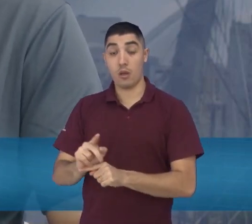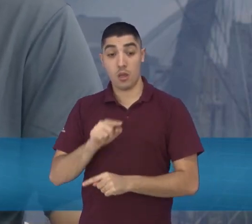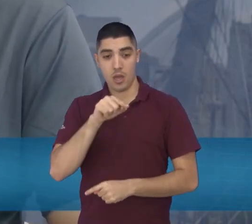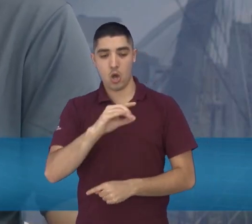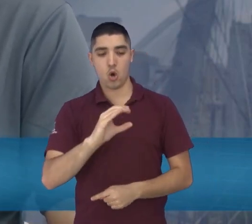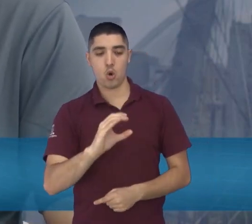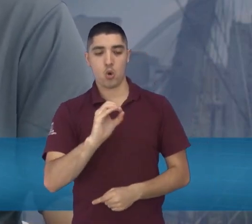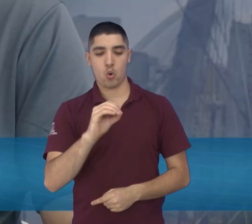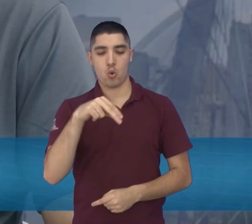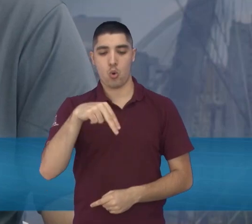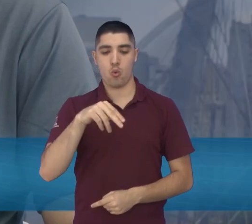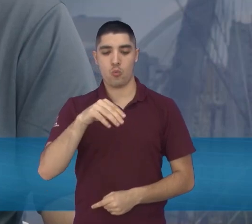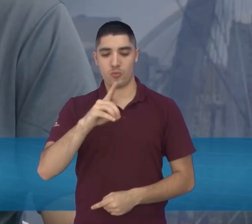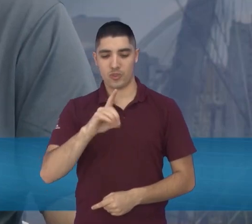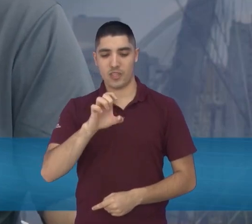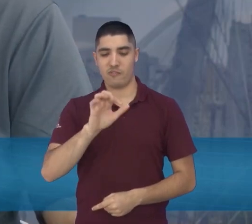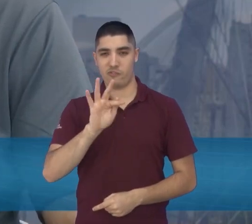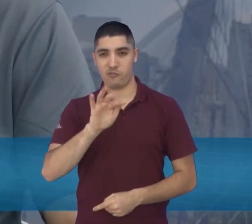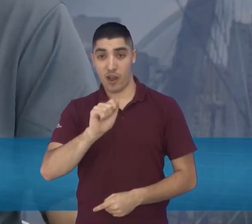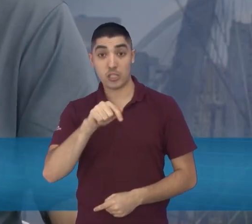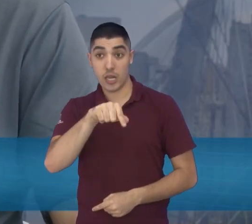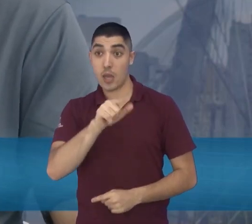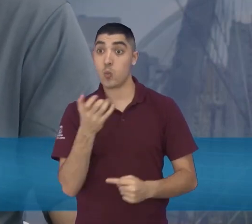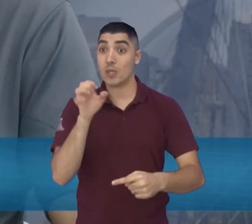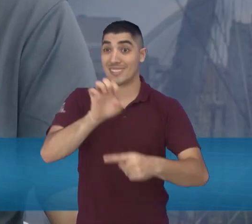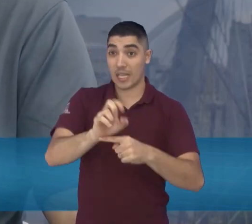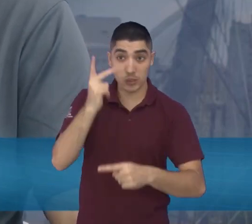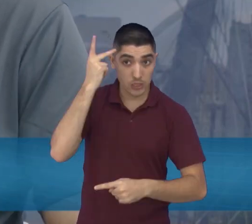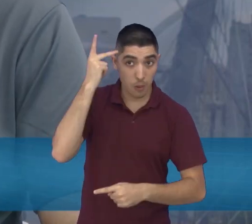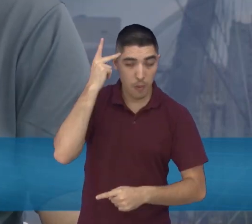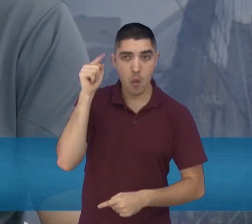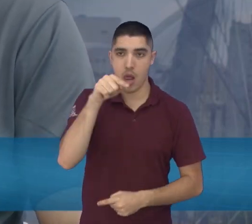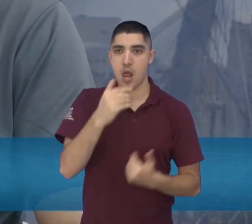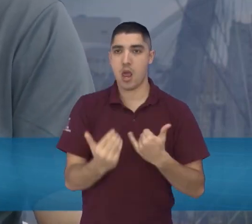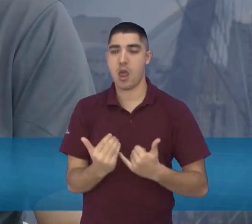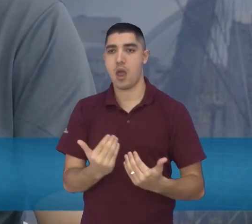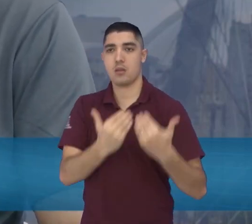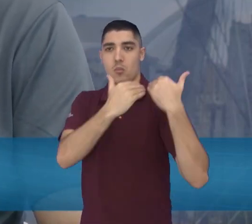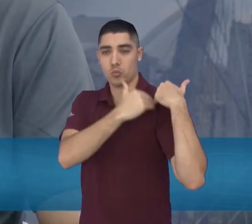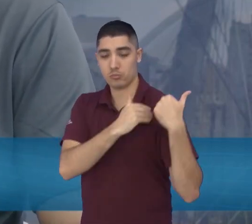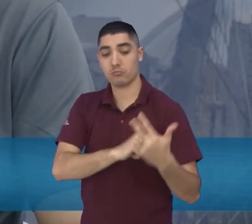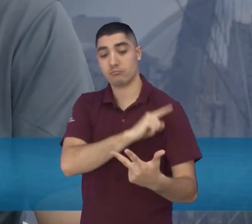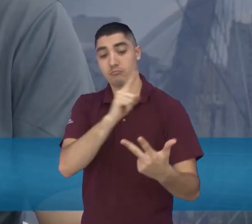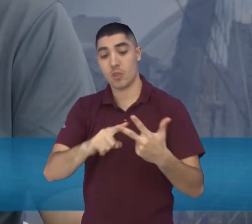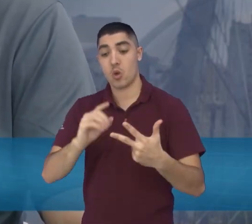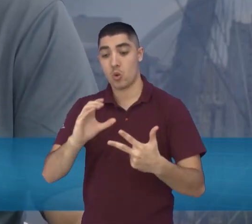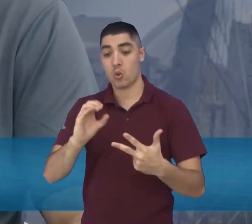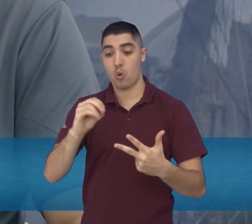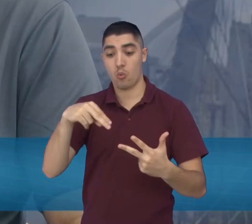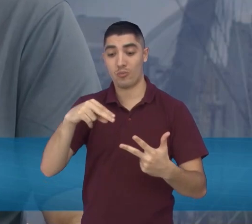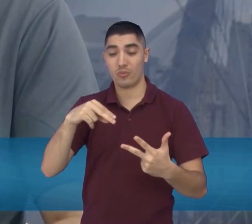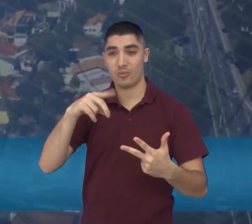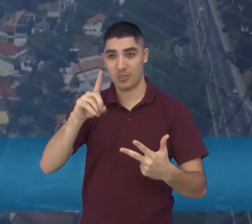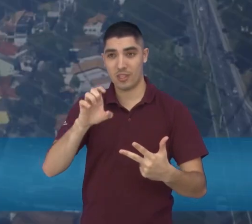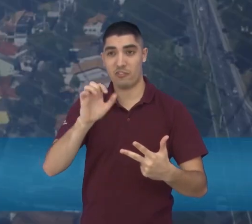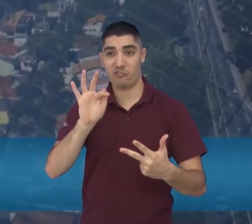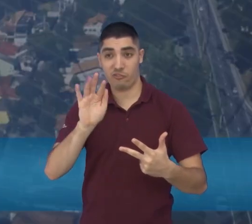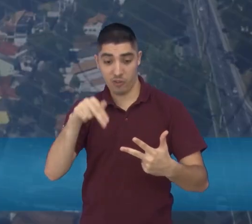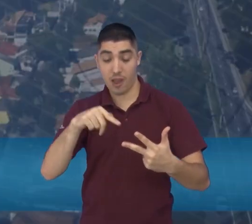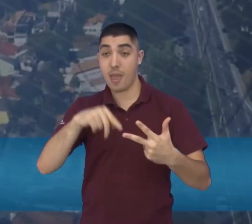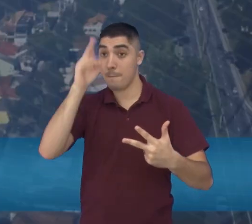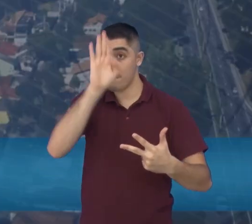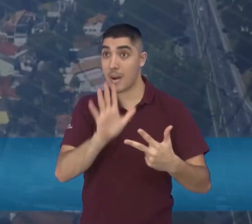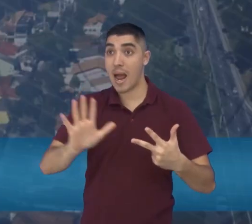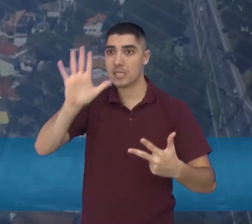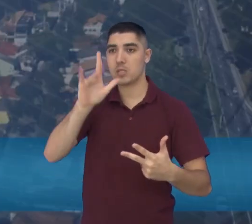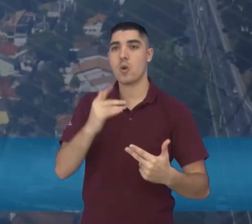CONDEFAT, que é o órgão de preservação estadual, e tombados pelo IFAM, que é o órgão de preservação nacional. Sim,